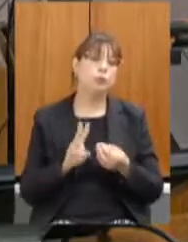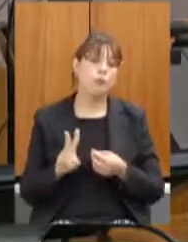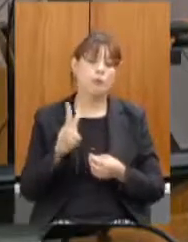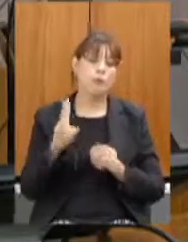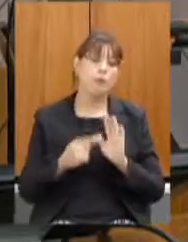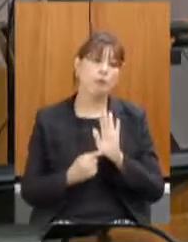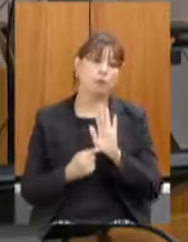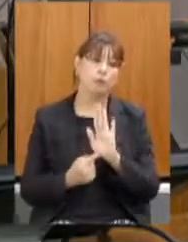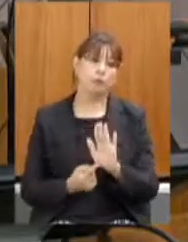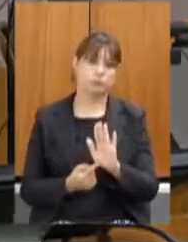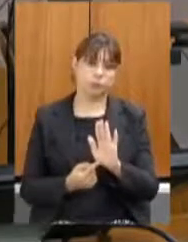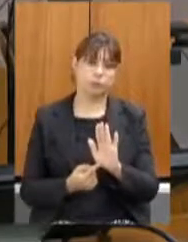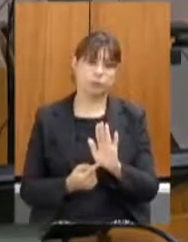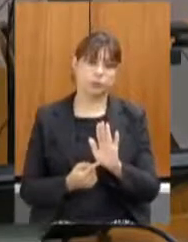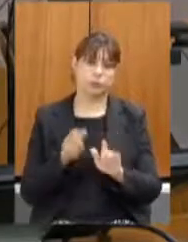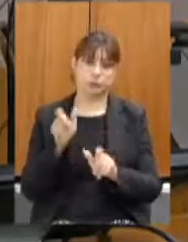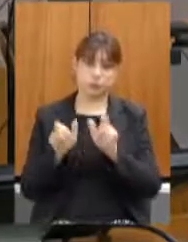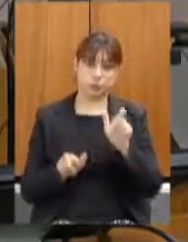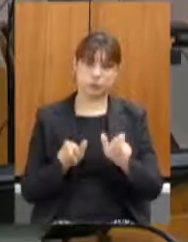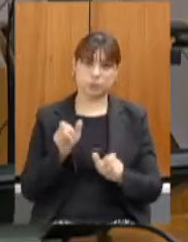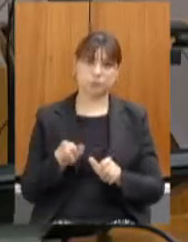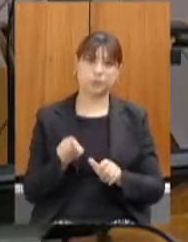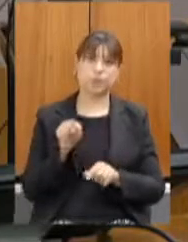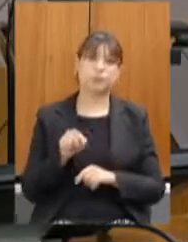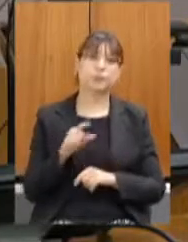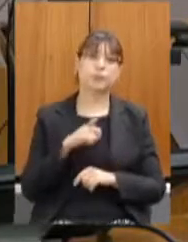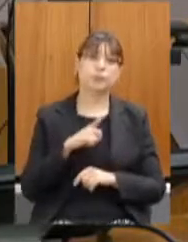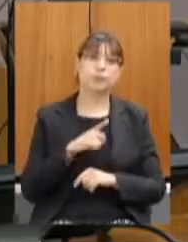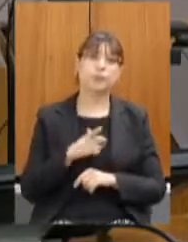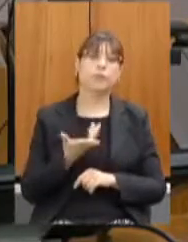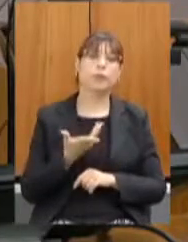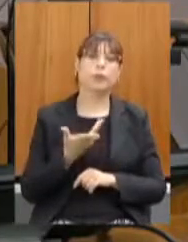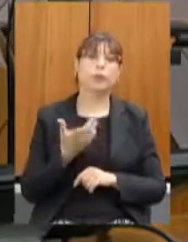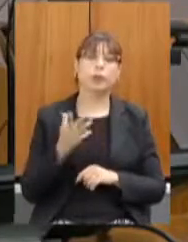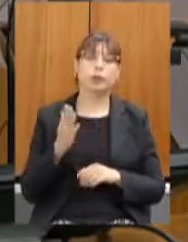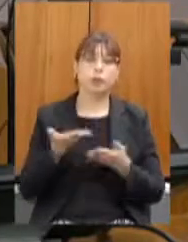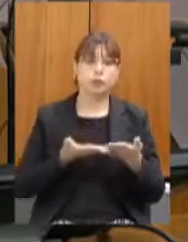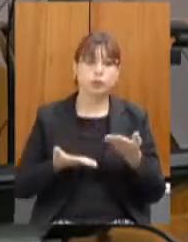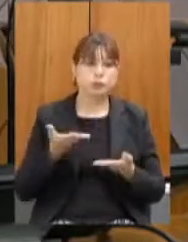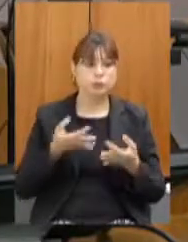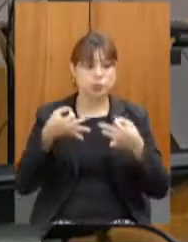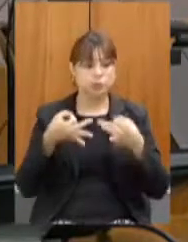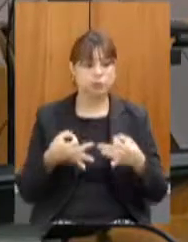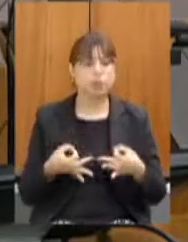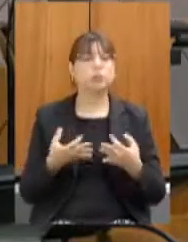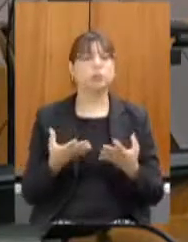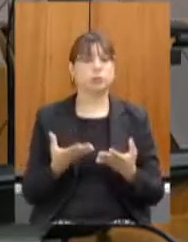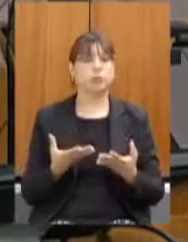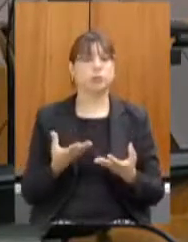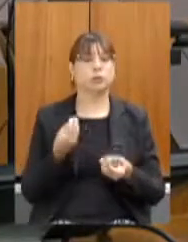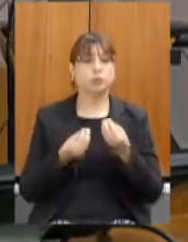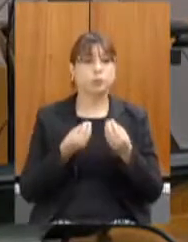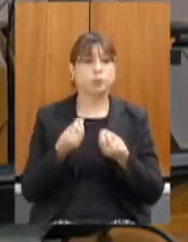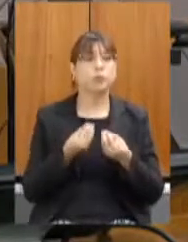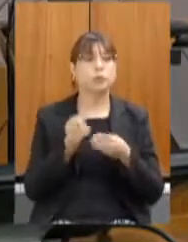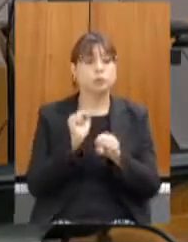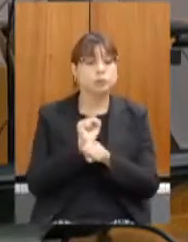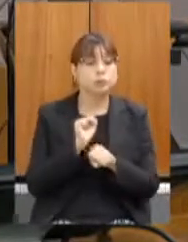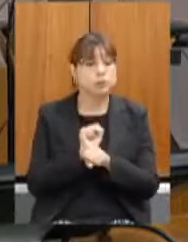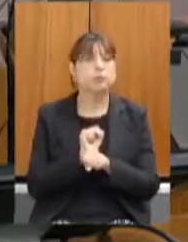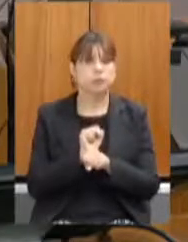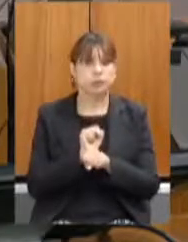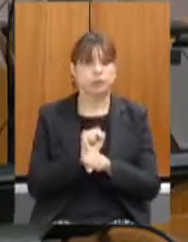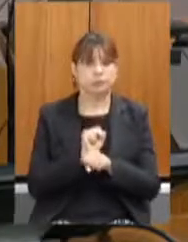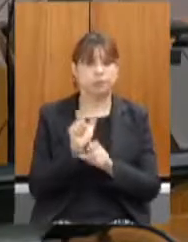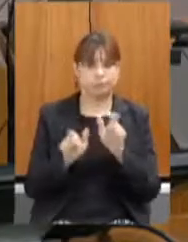essa entrega de valor ela busca um atendimento certo da forma certa da forma esperada também